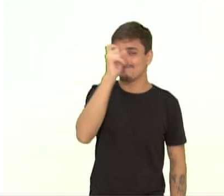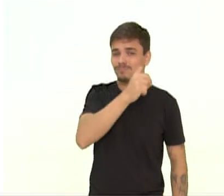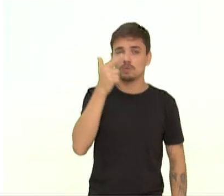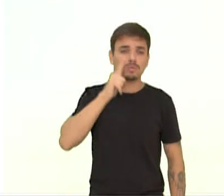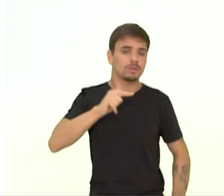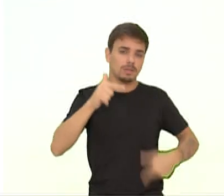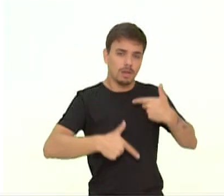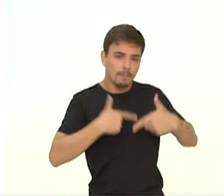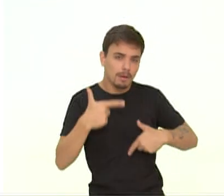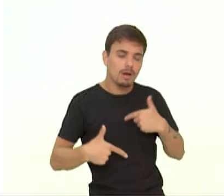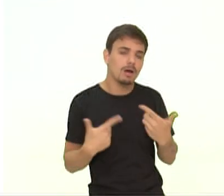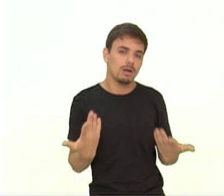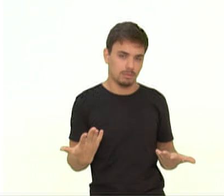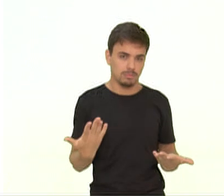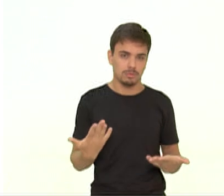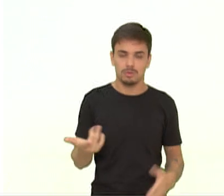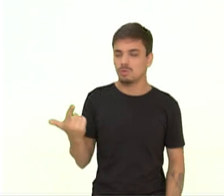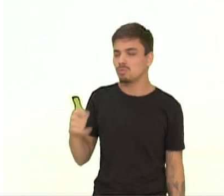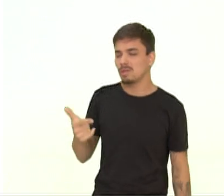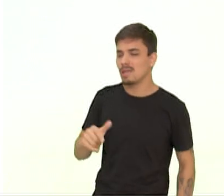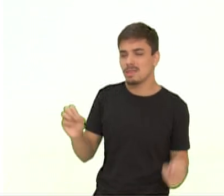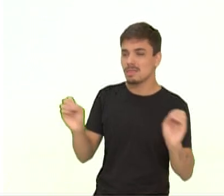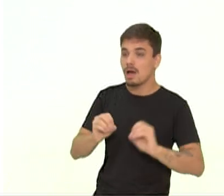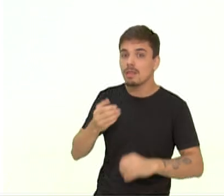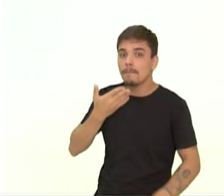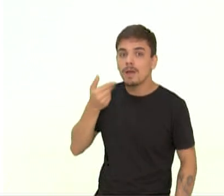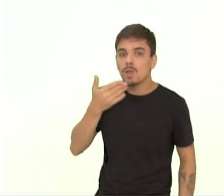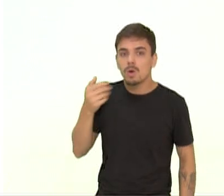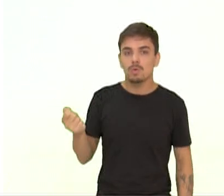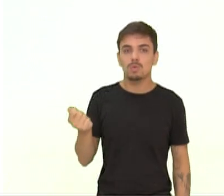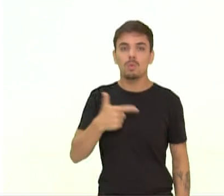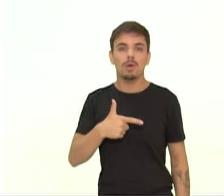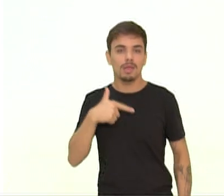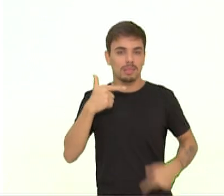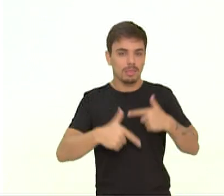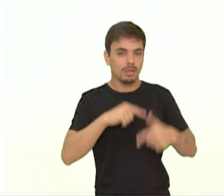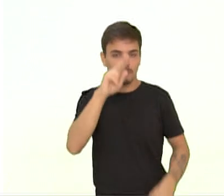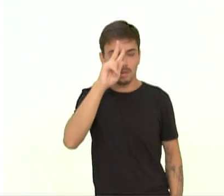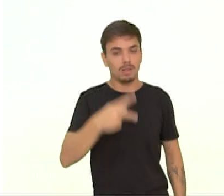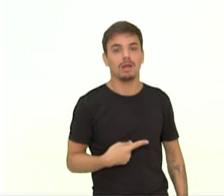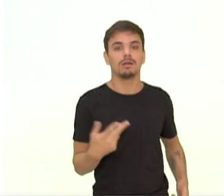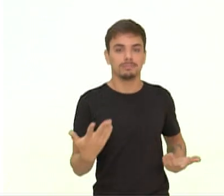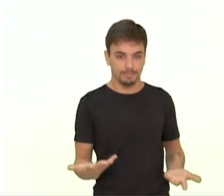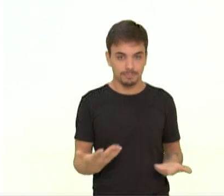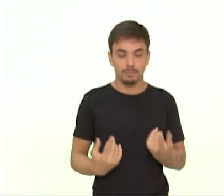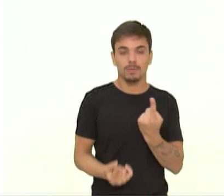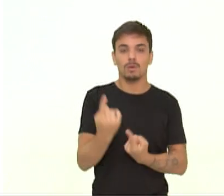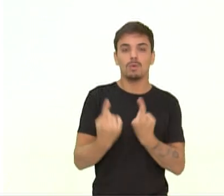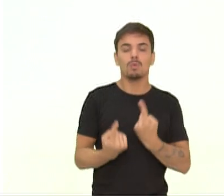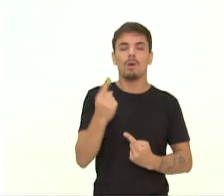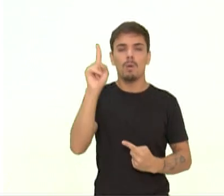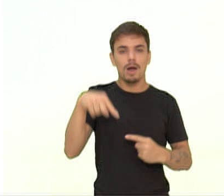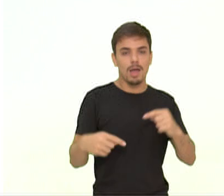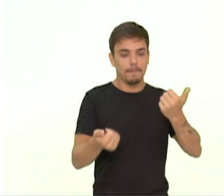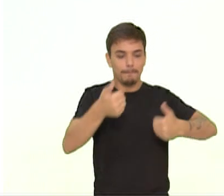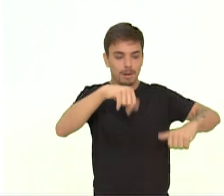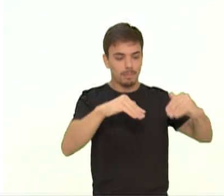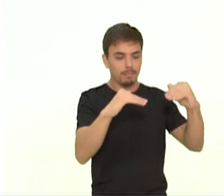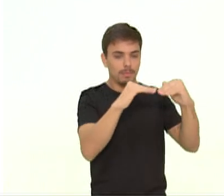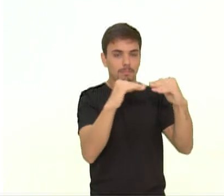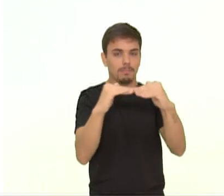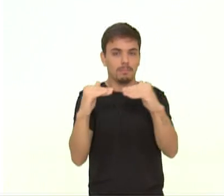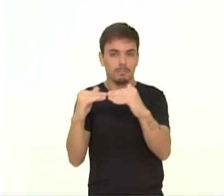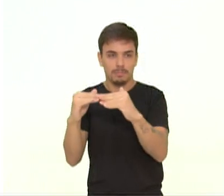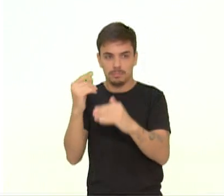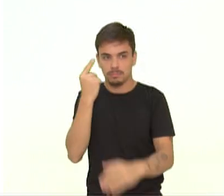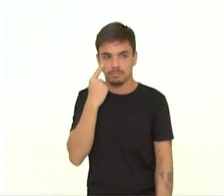arrumar emprego, mas não tem coisa melhor que trabalhar para si mesmo. Quais são os elementos coesivos no